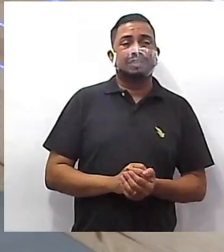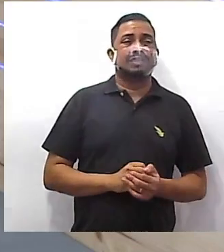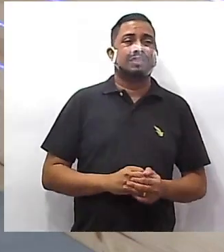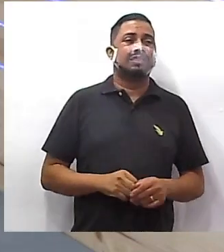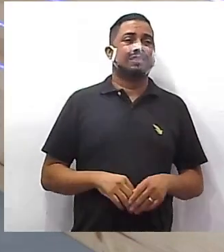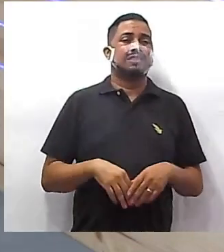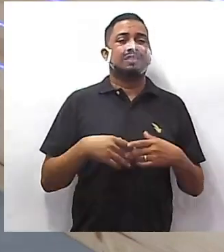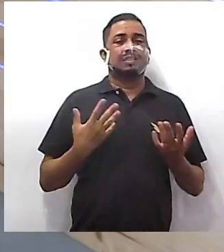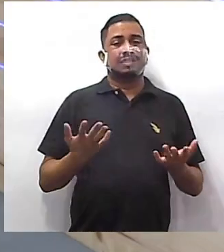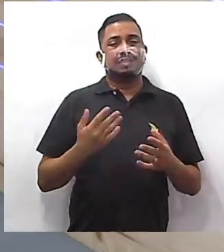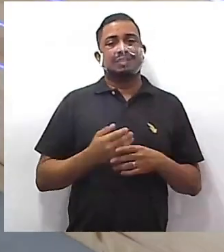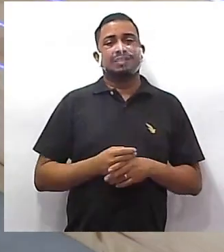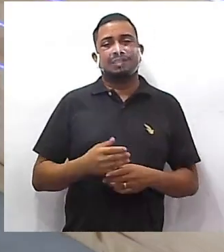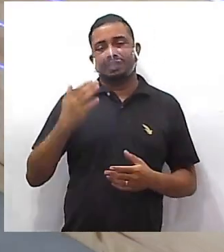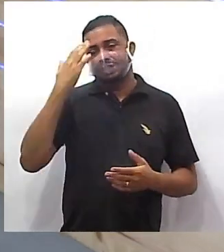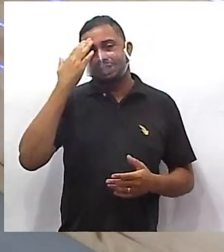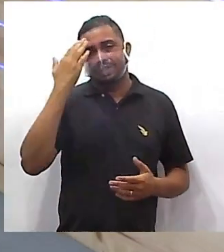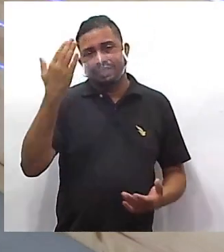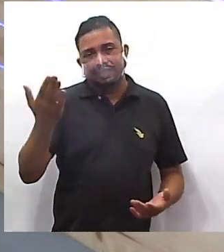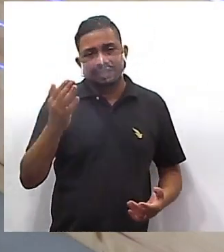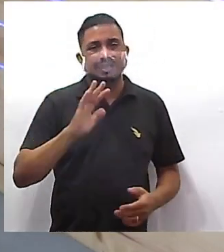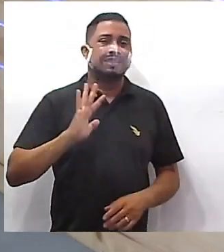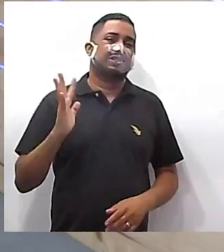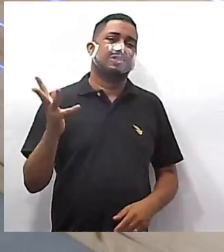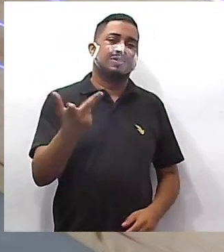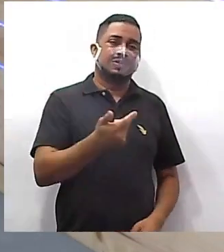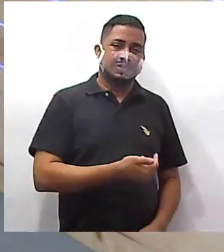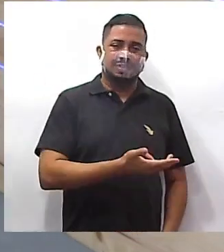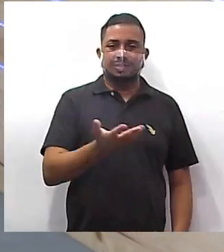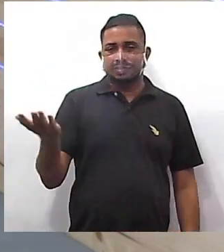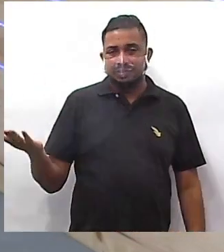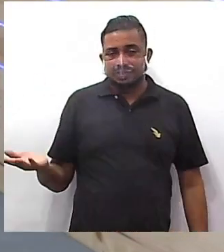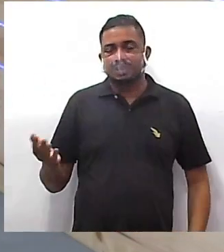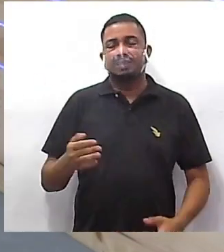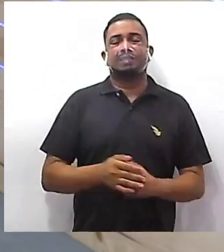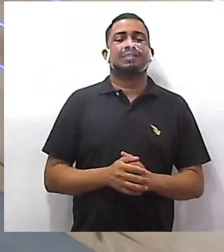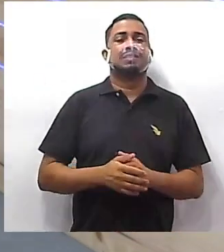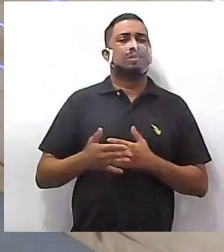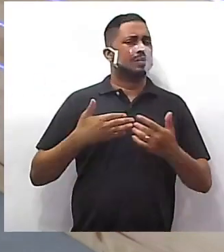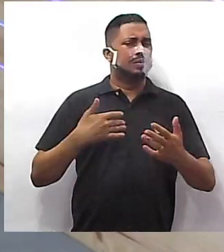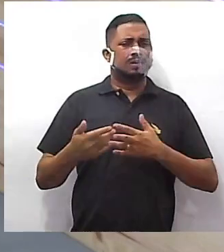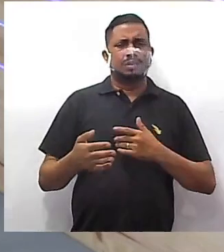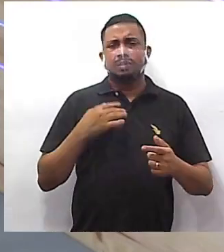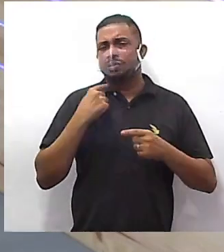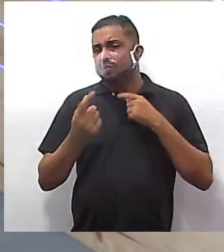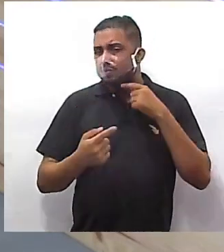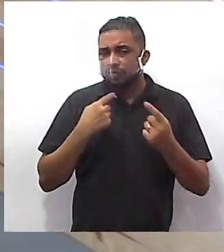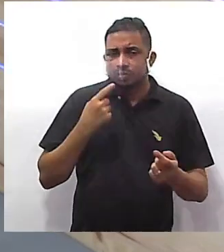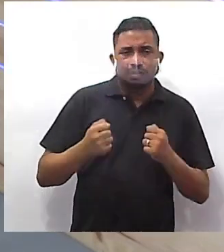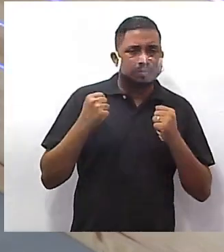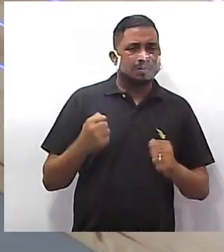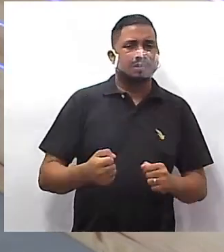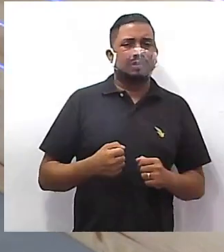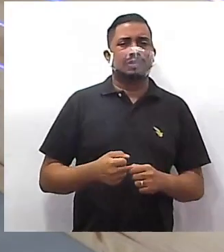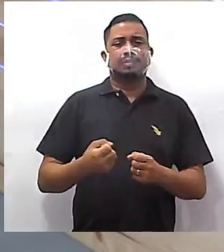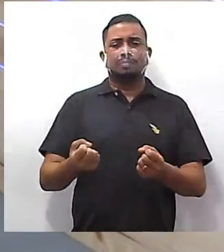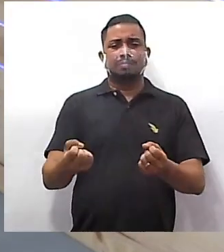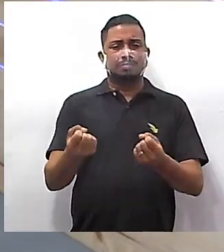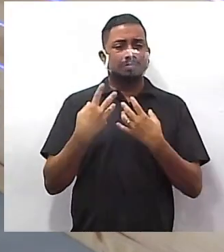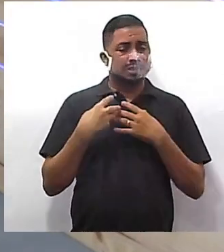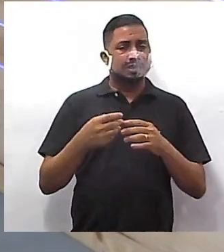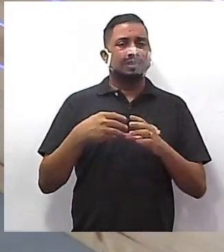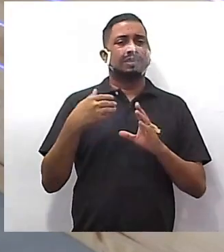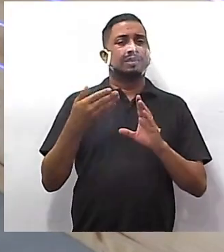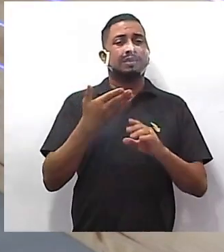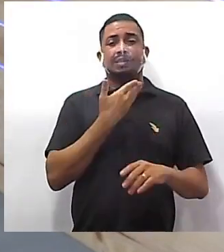Heraldo. E agradecer também a todos vocês, tá certo? Qualquer dúvida vocês podem mandar pelo chat. Lembrando